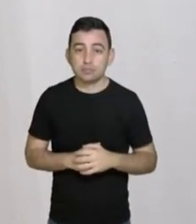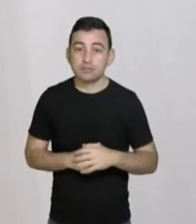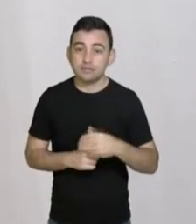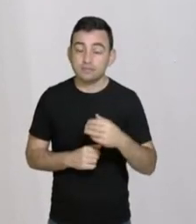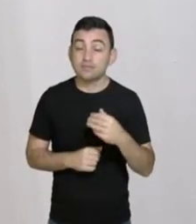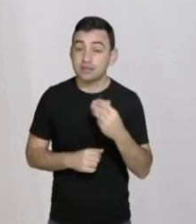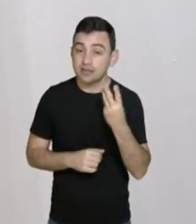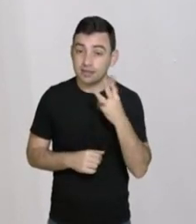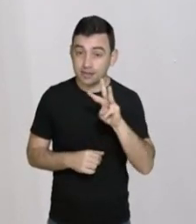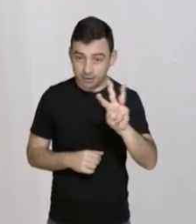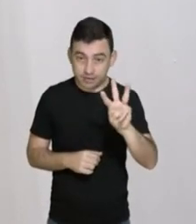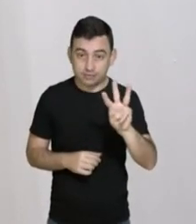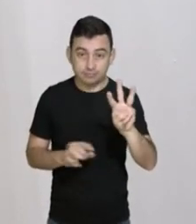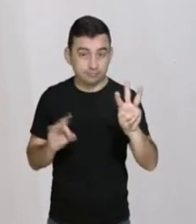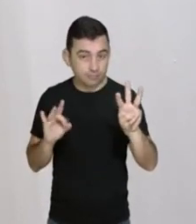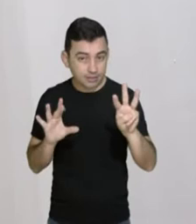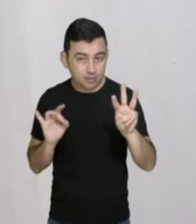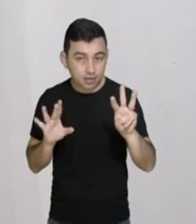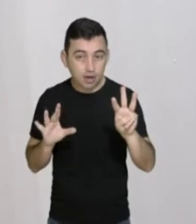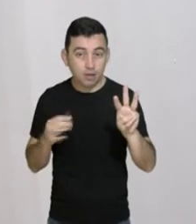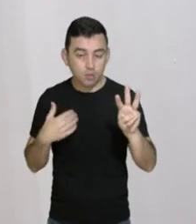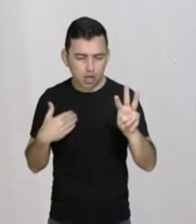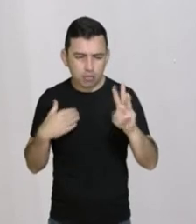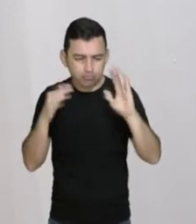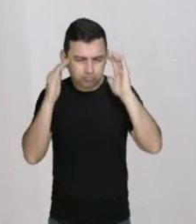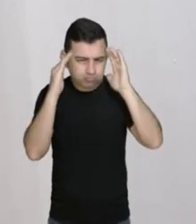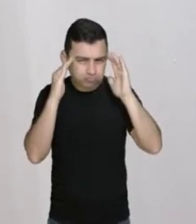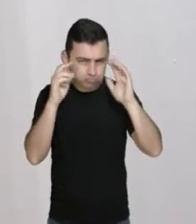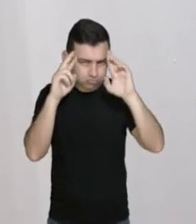3 ícones do meu partido, na qual eu tenho muito respeito,